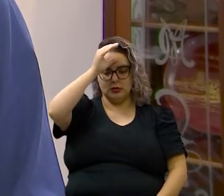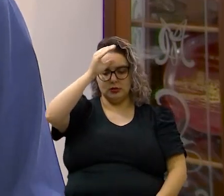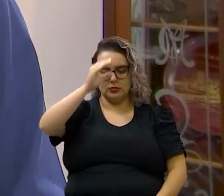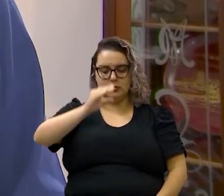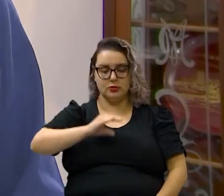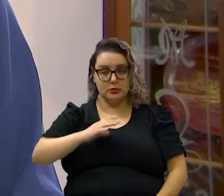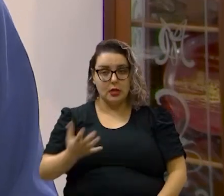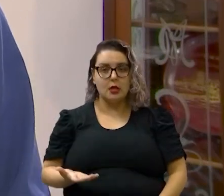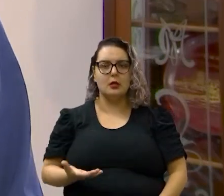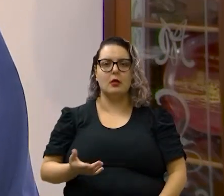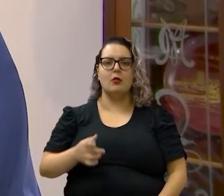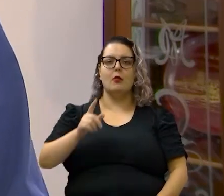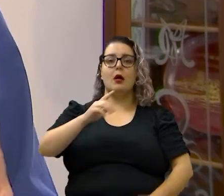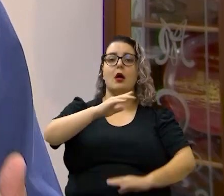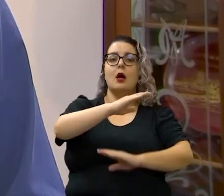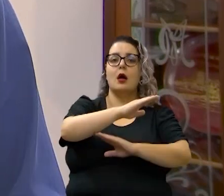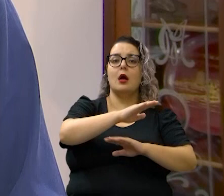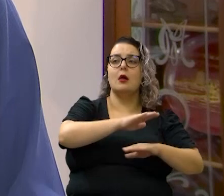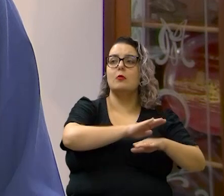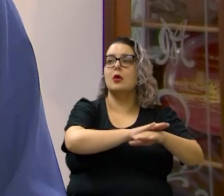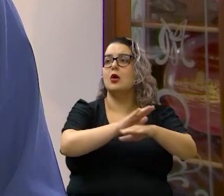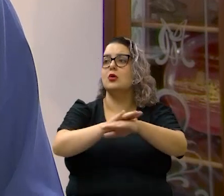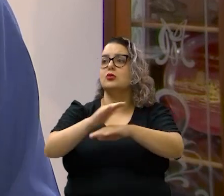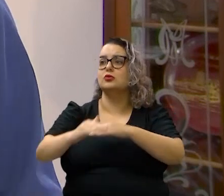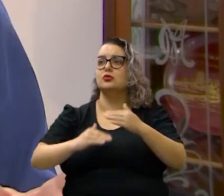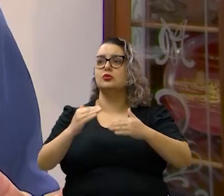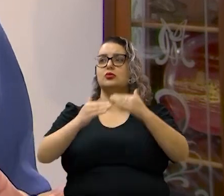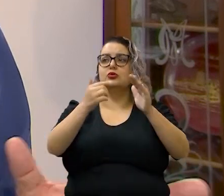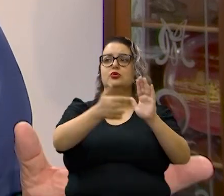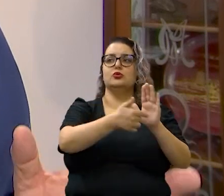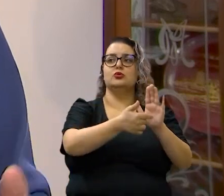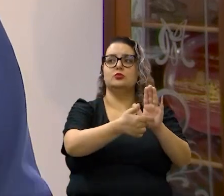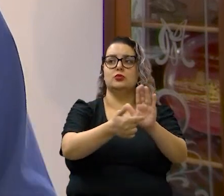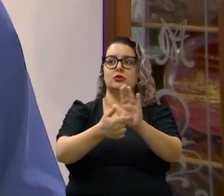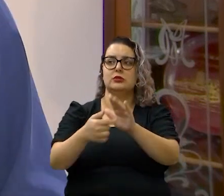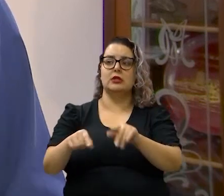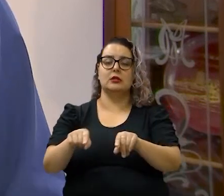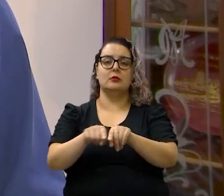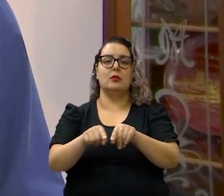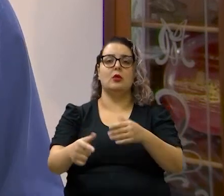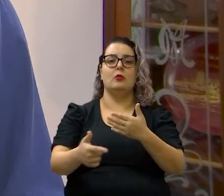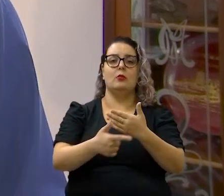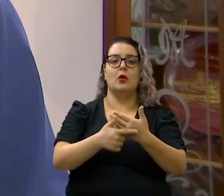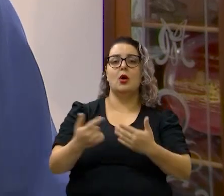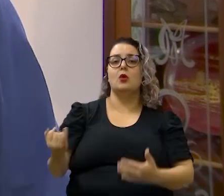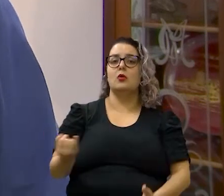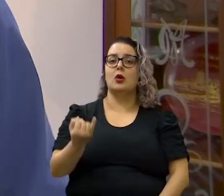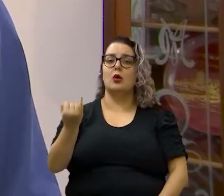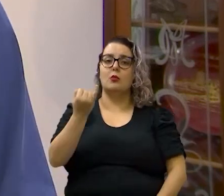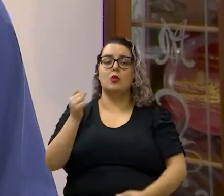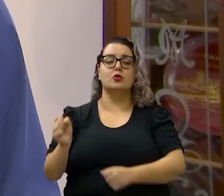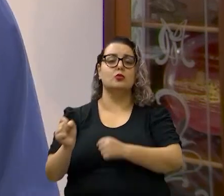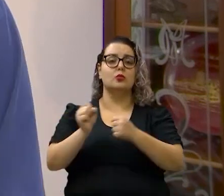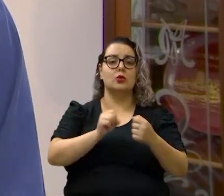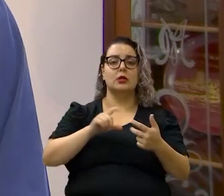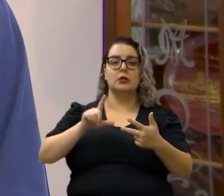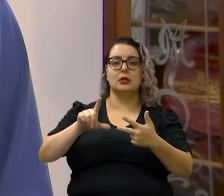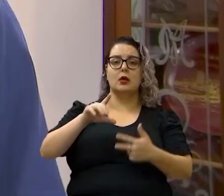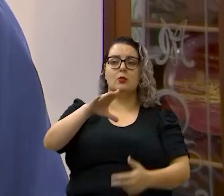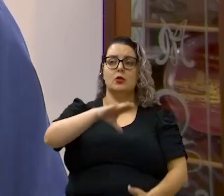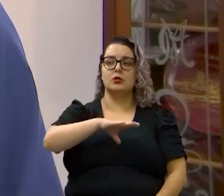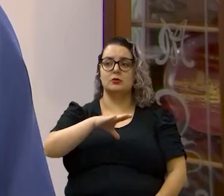cidadã é a câmara contribuindo no processo também de mostrar o papel e a importância do Poder